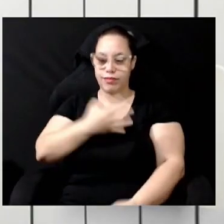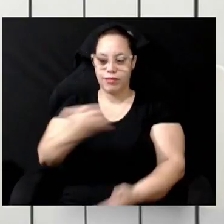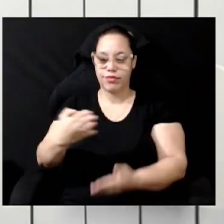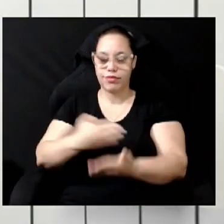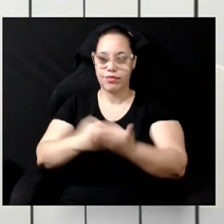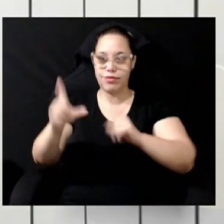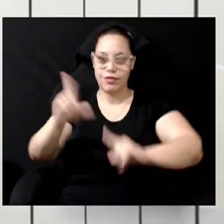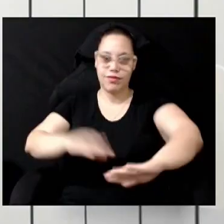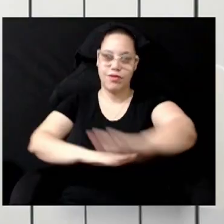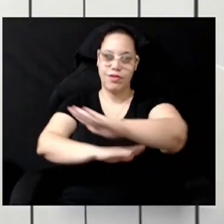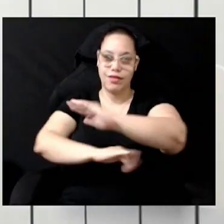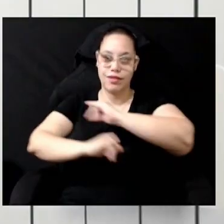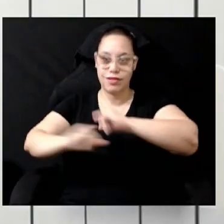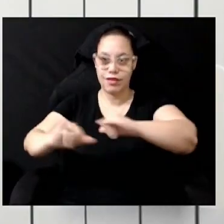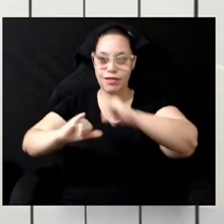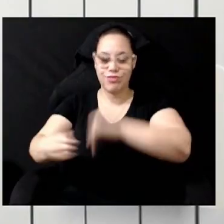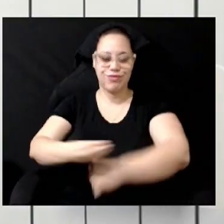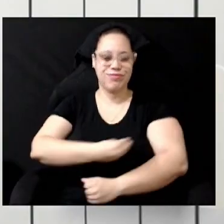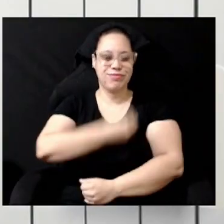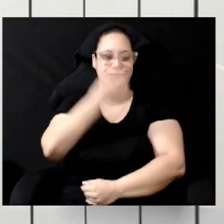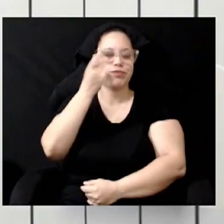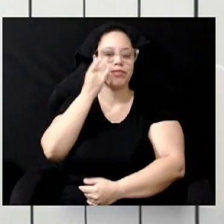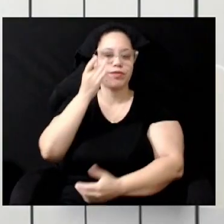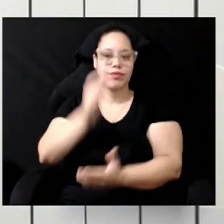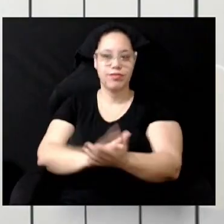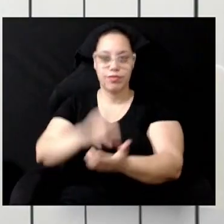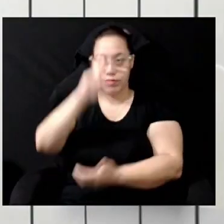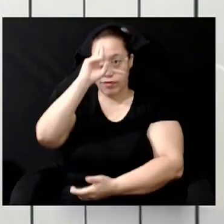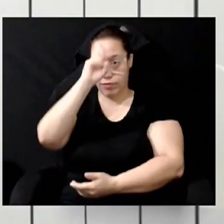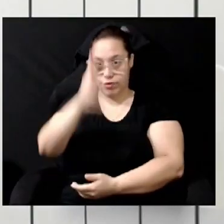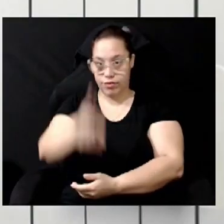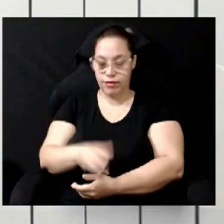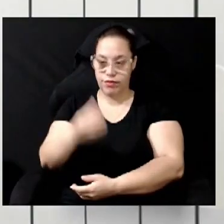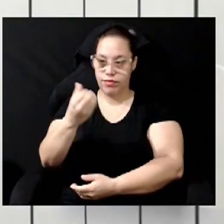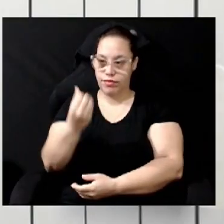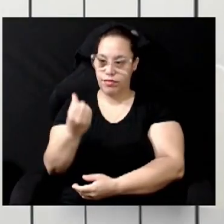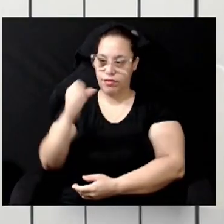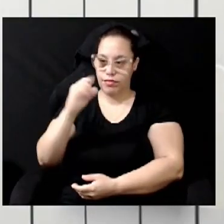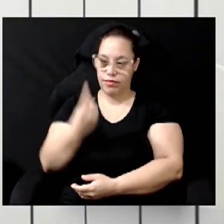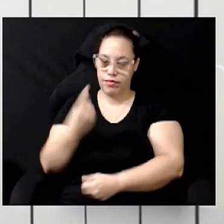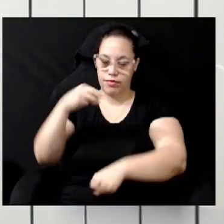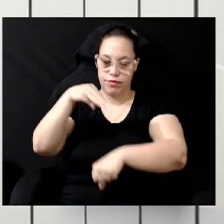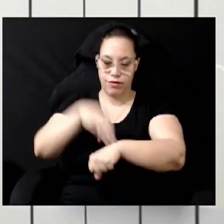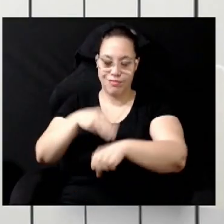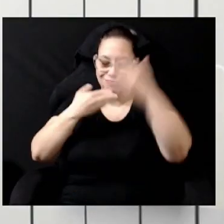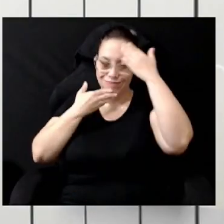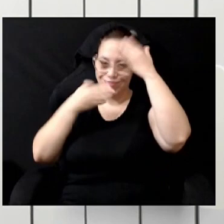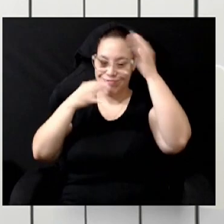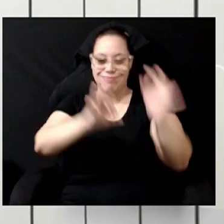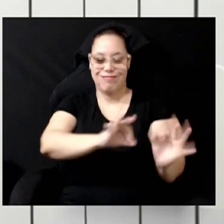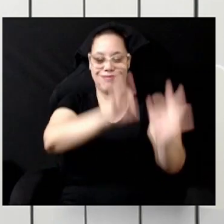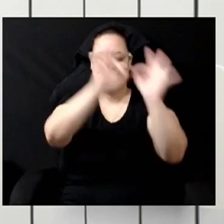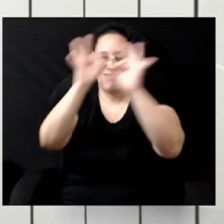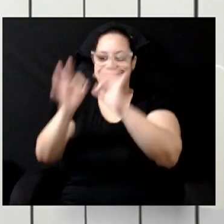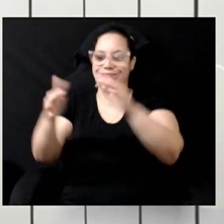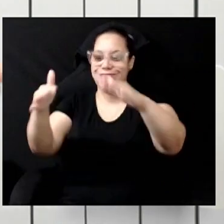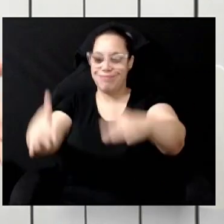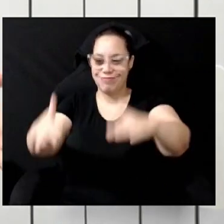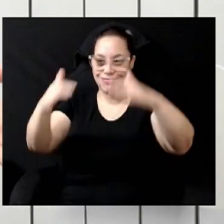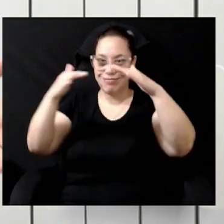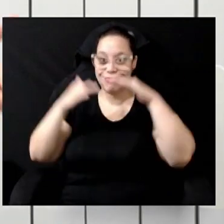Câmara Notícia, ao vivo, meio-dia mais 1 minuto. Muito obrigado pela sua companhia, pela sua